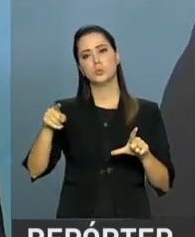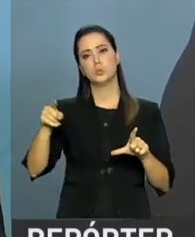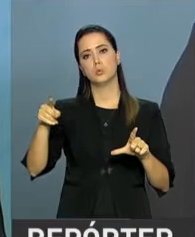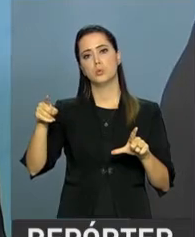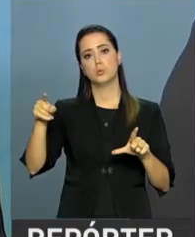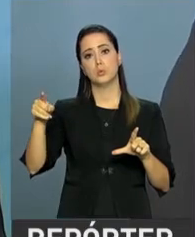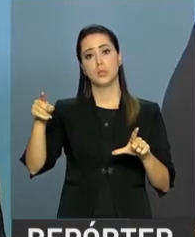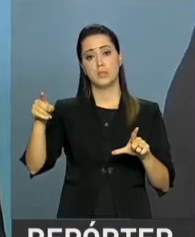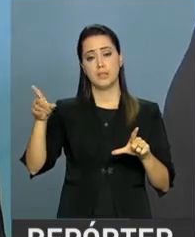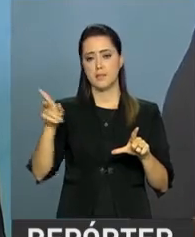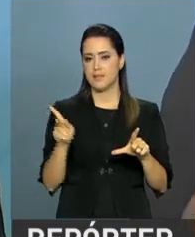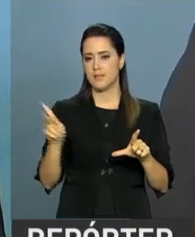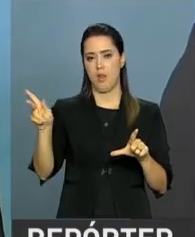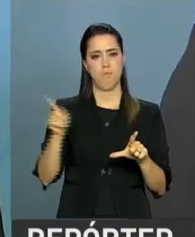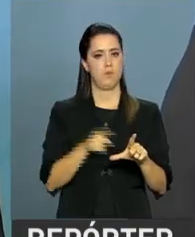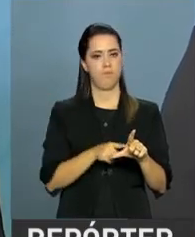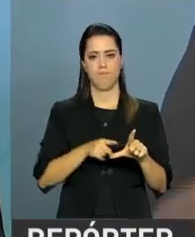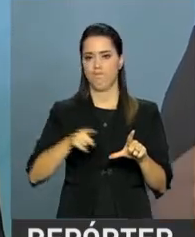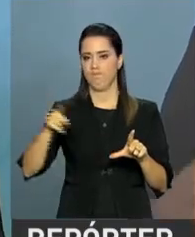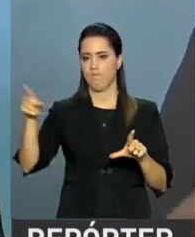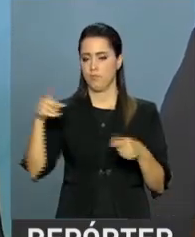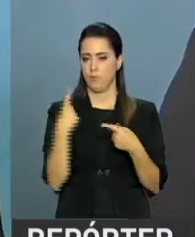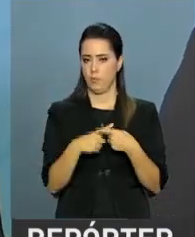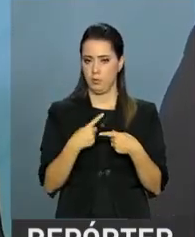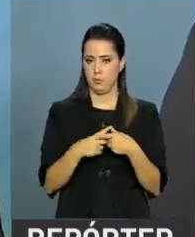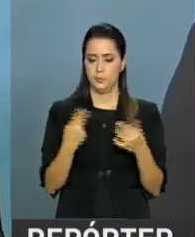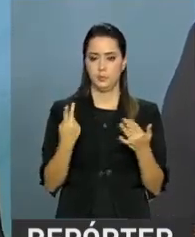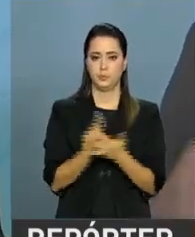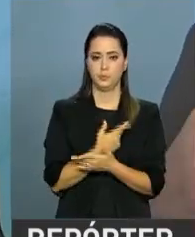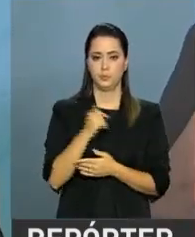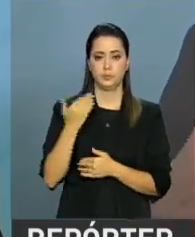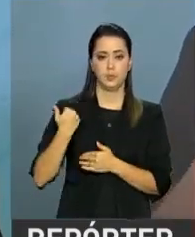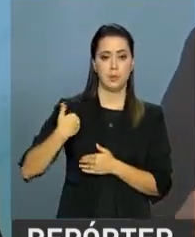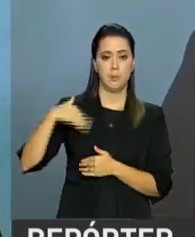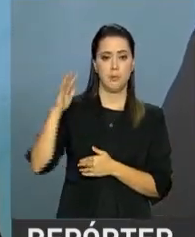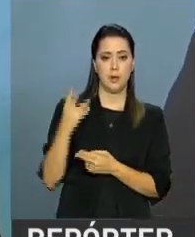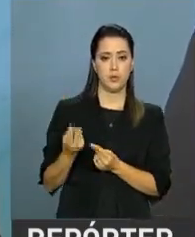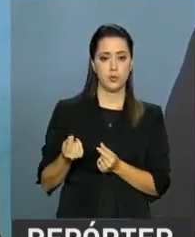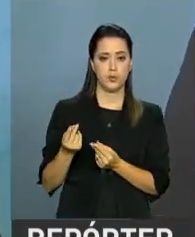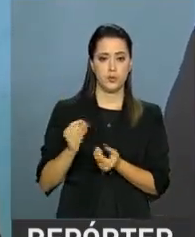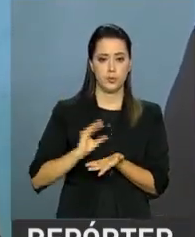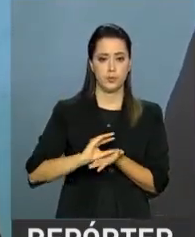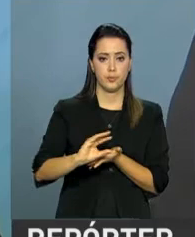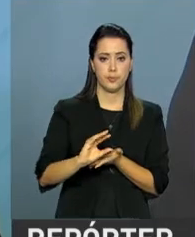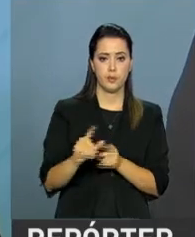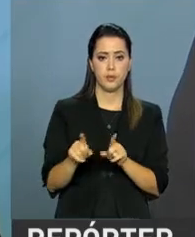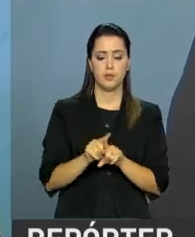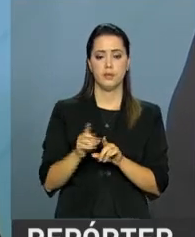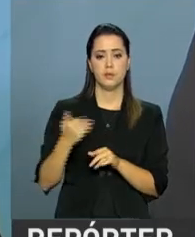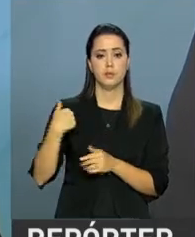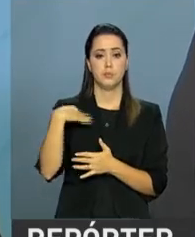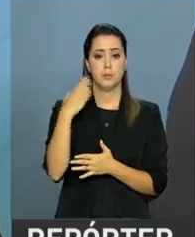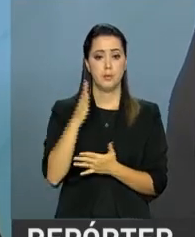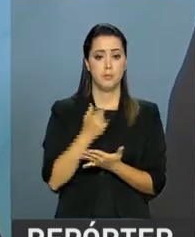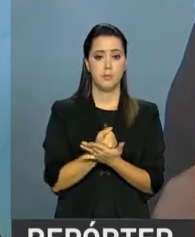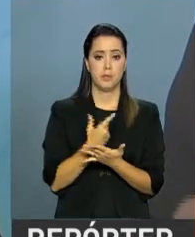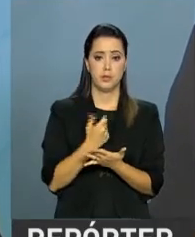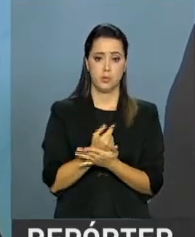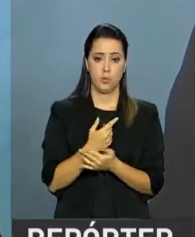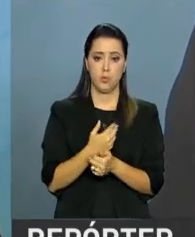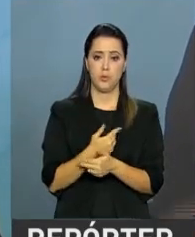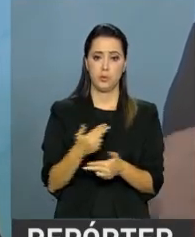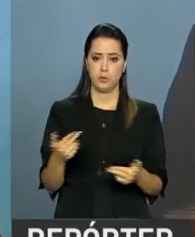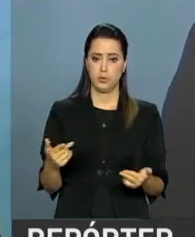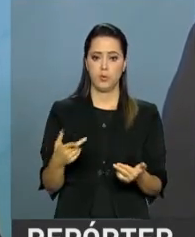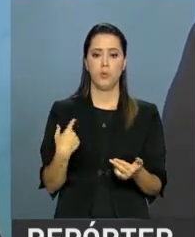ao fato de que isso está sendo sustentado por aumento de investimentos e aumento de consumo e duráveis e